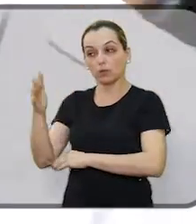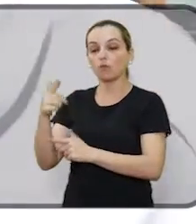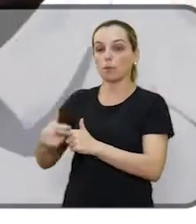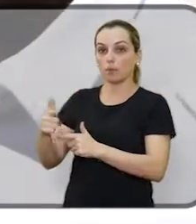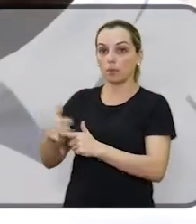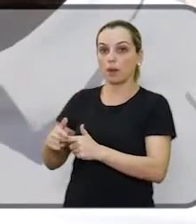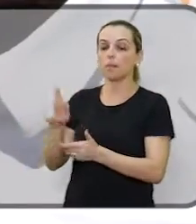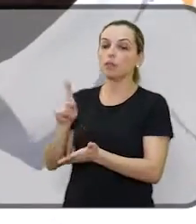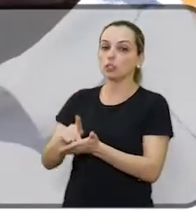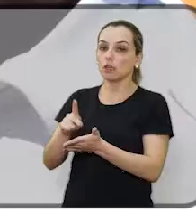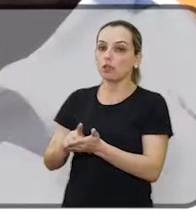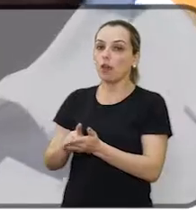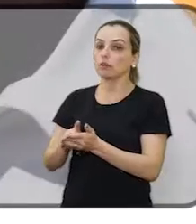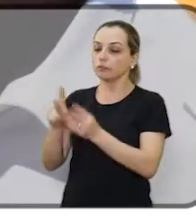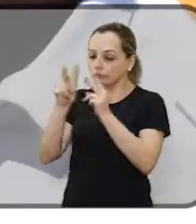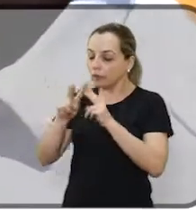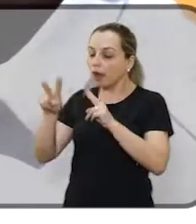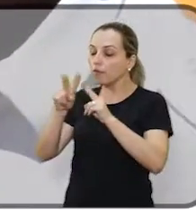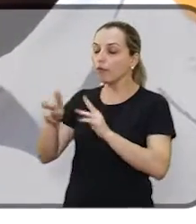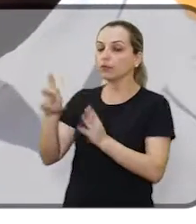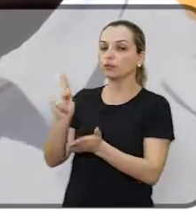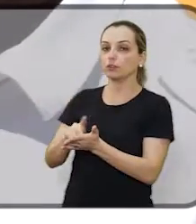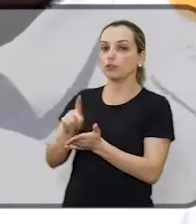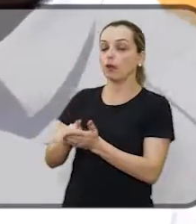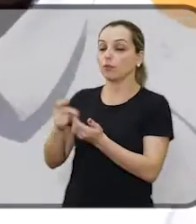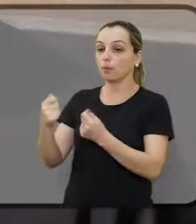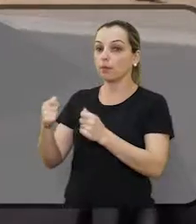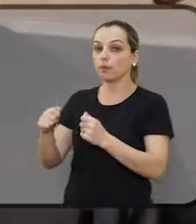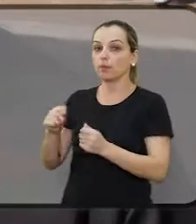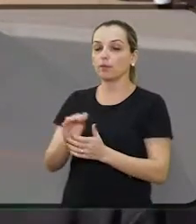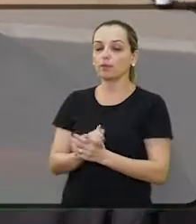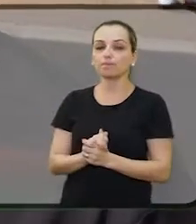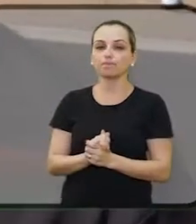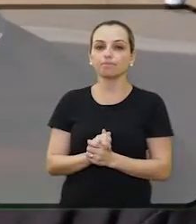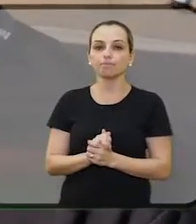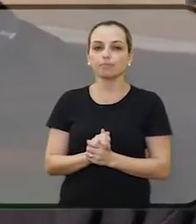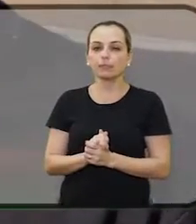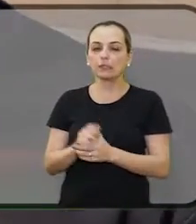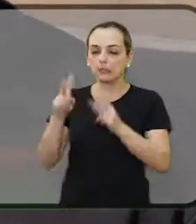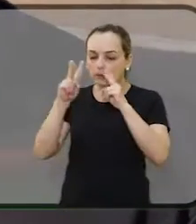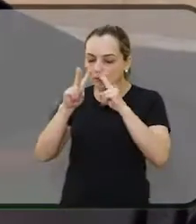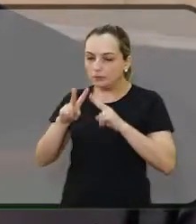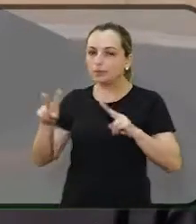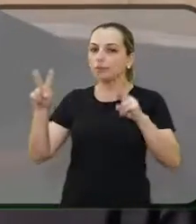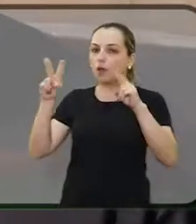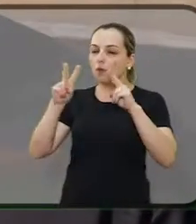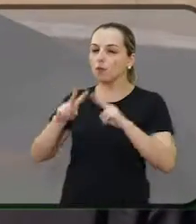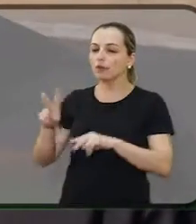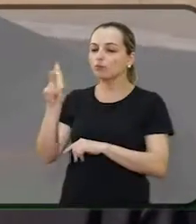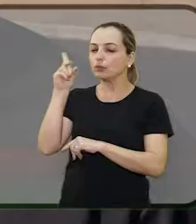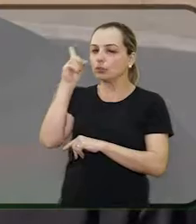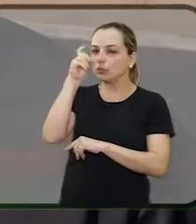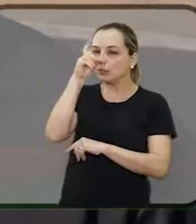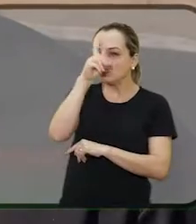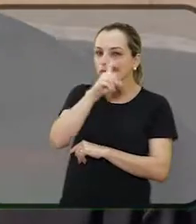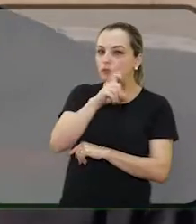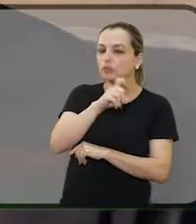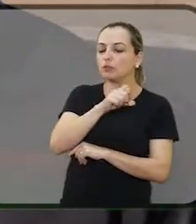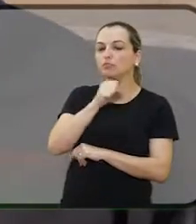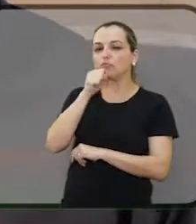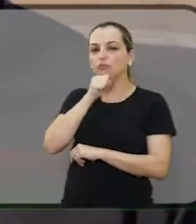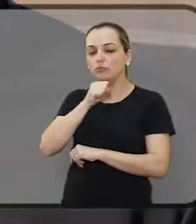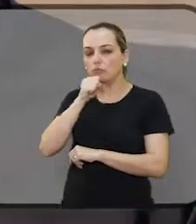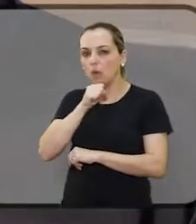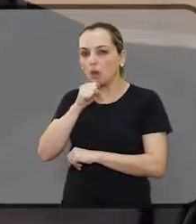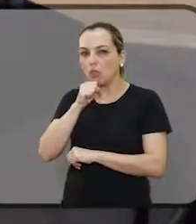sim. Ah, tá aqui, ó. A gente tá vendo aqui, né? Então essa aí que precisa. Eu frequento aqui e vejo a dificuldade que os idosos, não